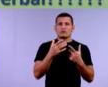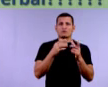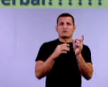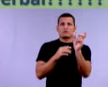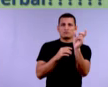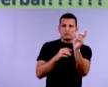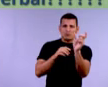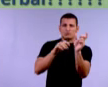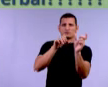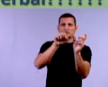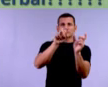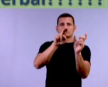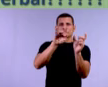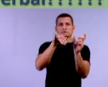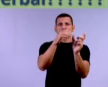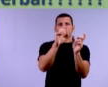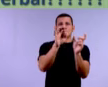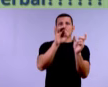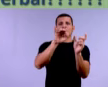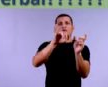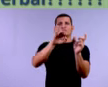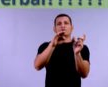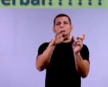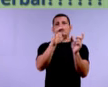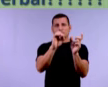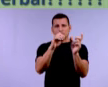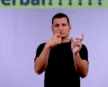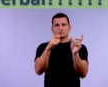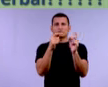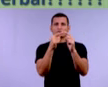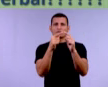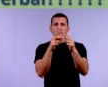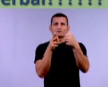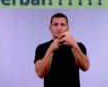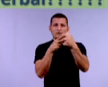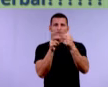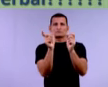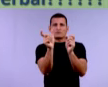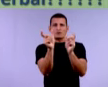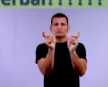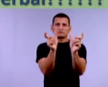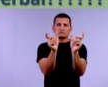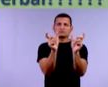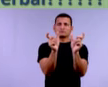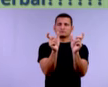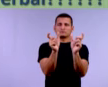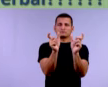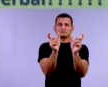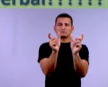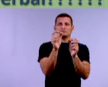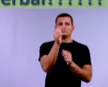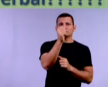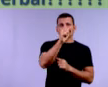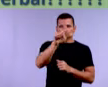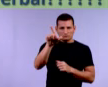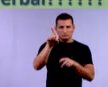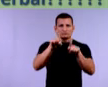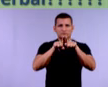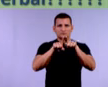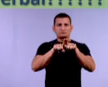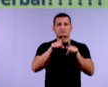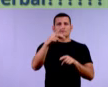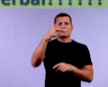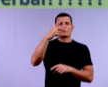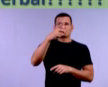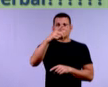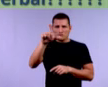primeira pessoa, ou na segunda, ou na terceira pessoa. Tanto do singular, quanto do plural. Porque